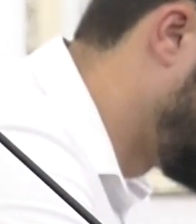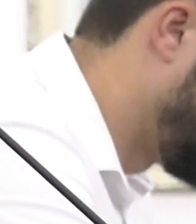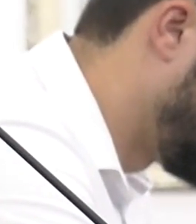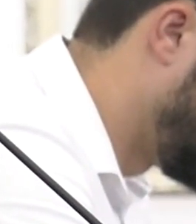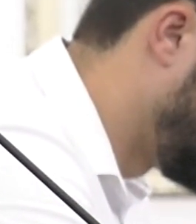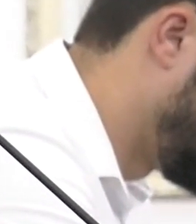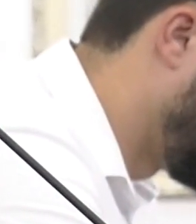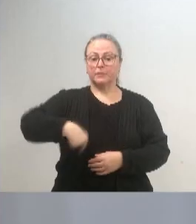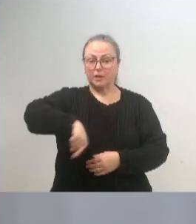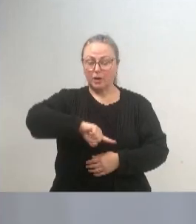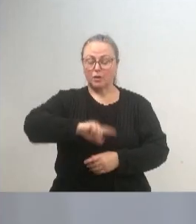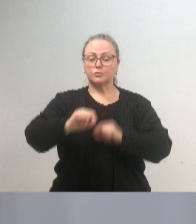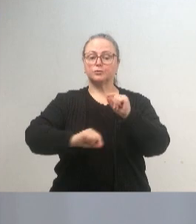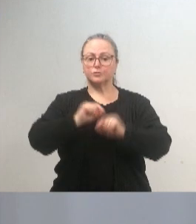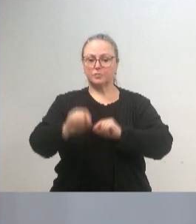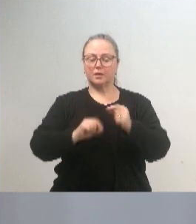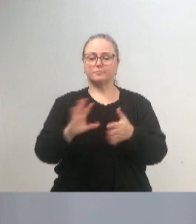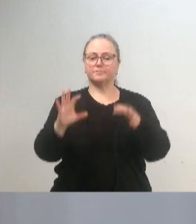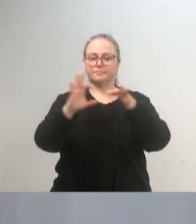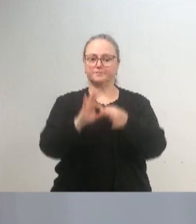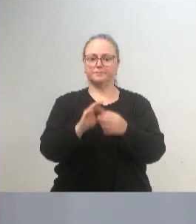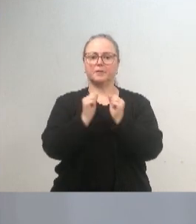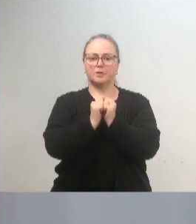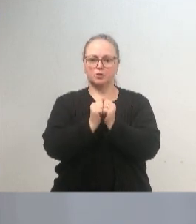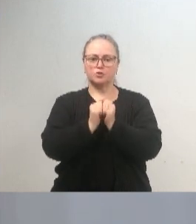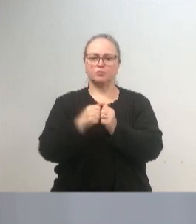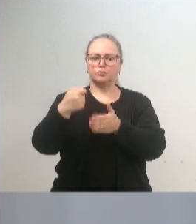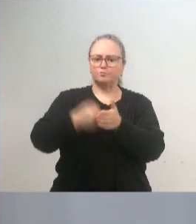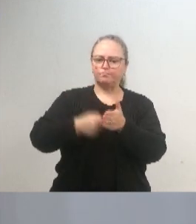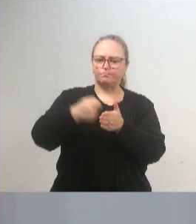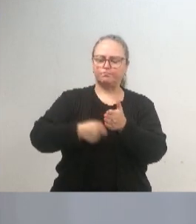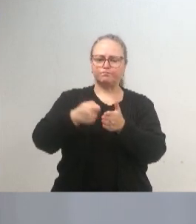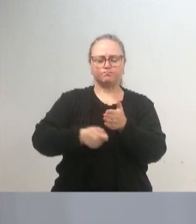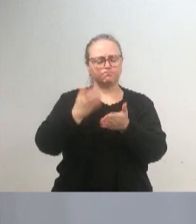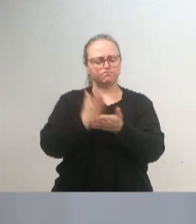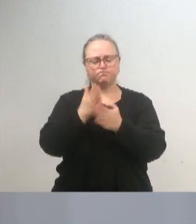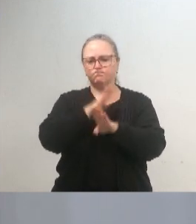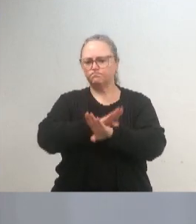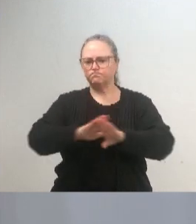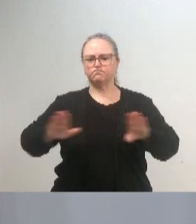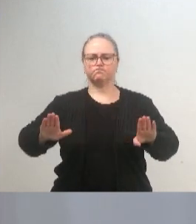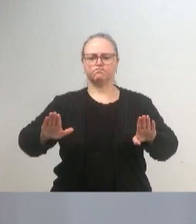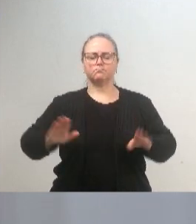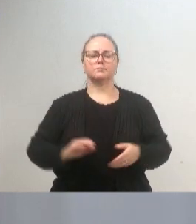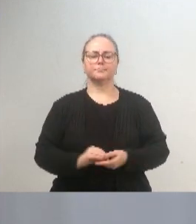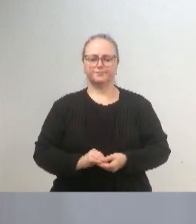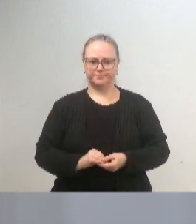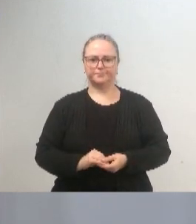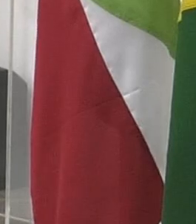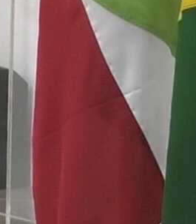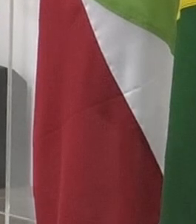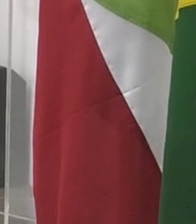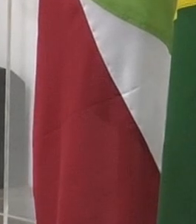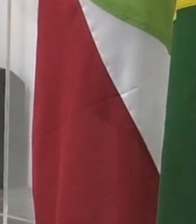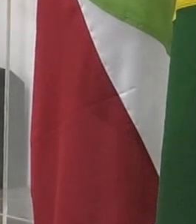nesta quinta-feira. Entre eles está o de autoria da vereadora Silmara Miguel, que altera a legislação municipal